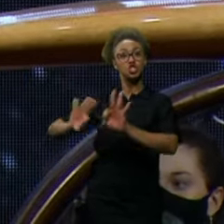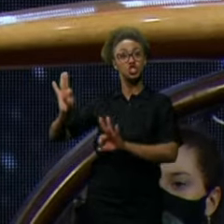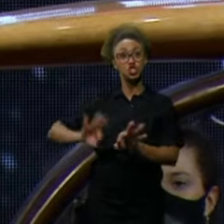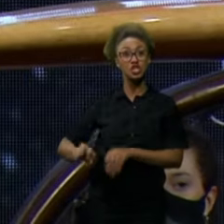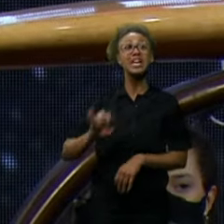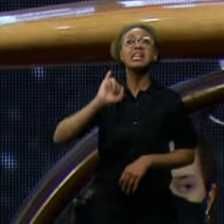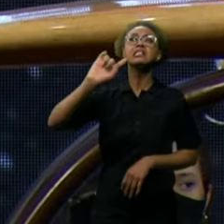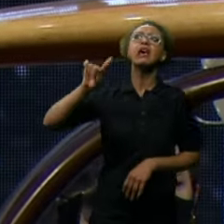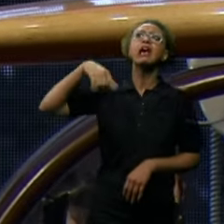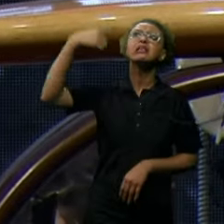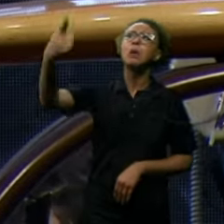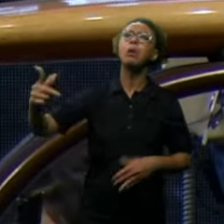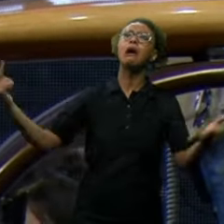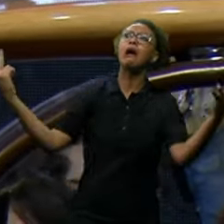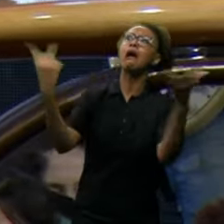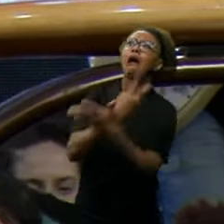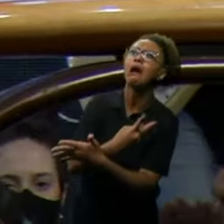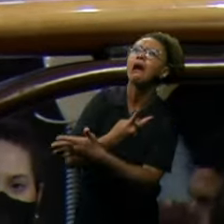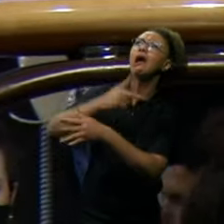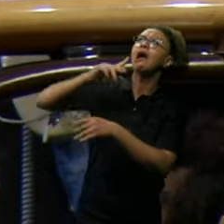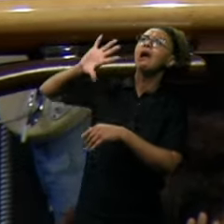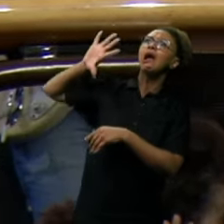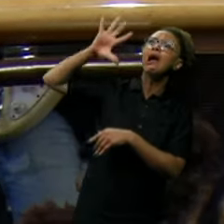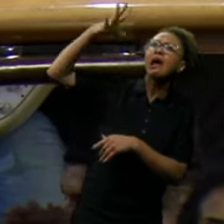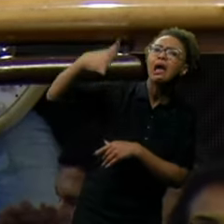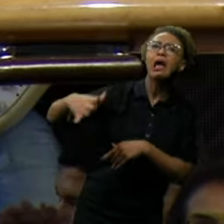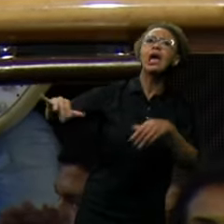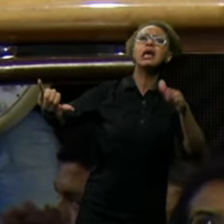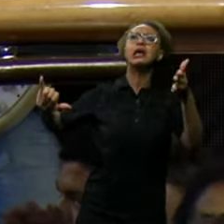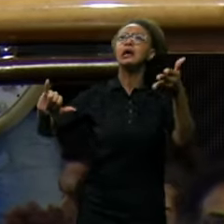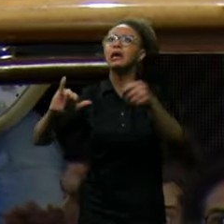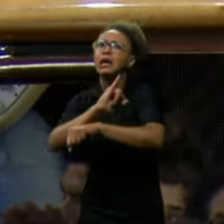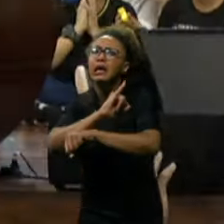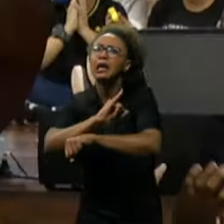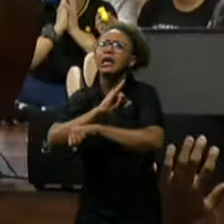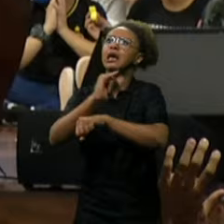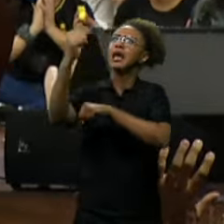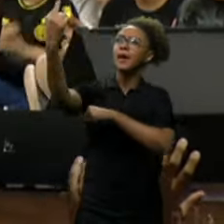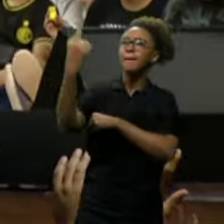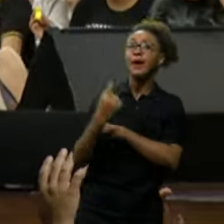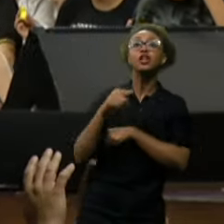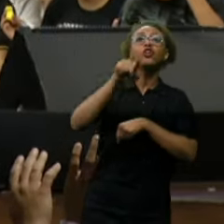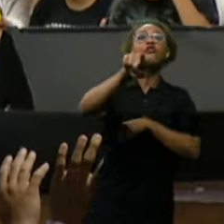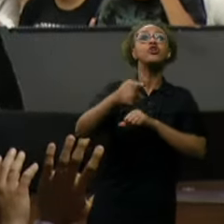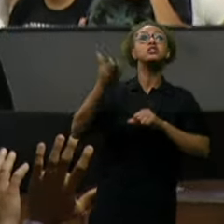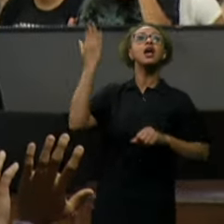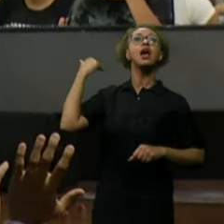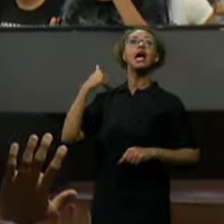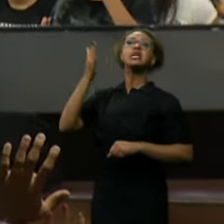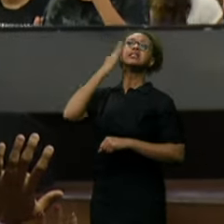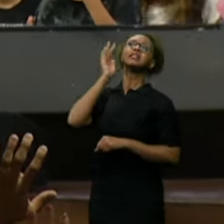vivo quando os Rebeldes se manifestar em quando os traidores se assentarem à beça você vai saber quem é o traidor